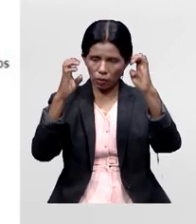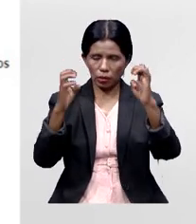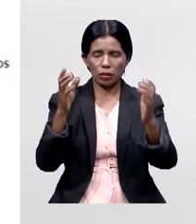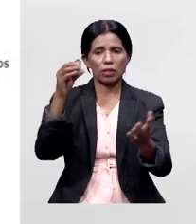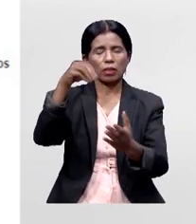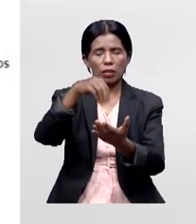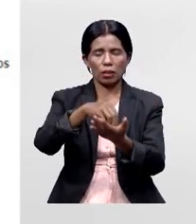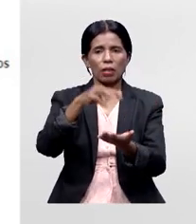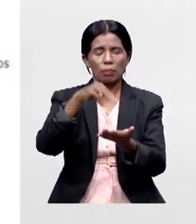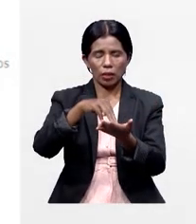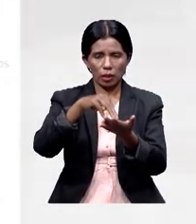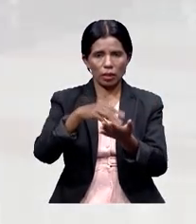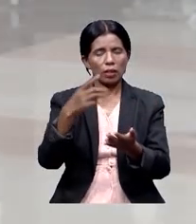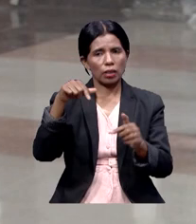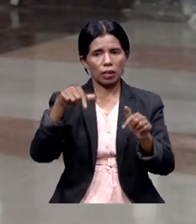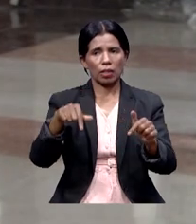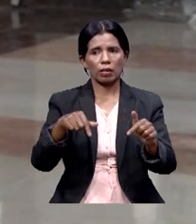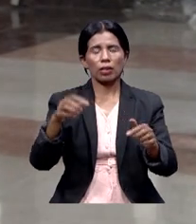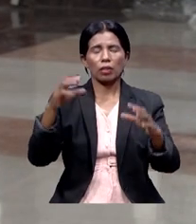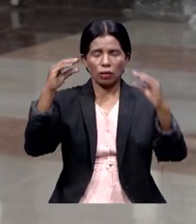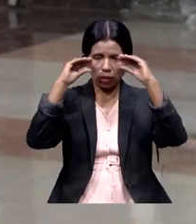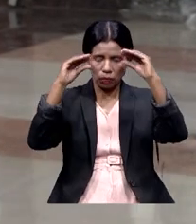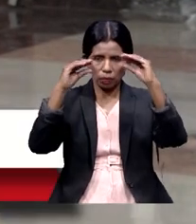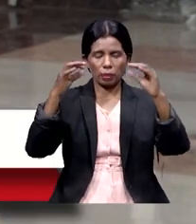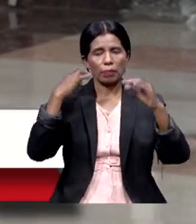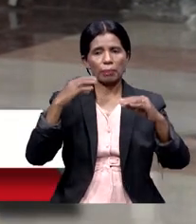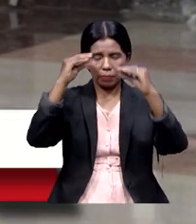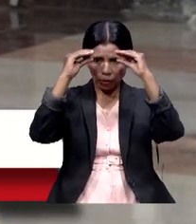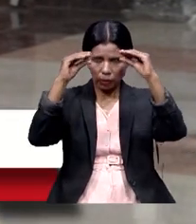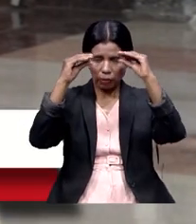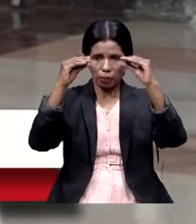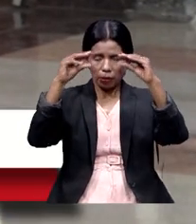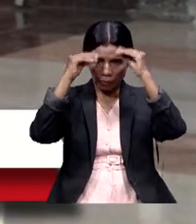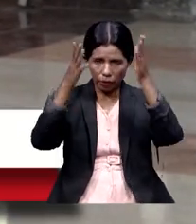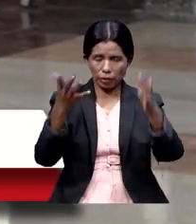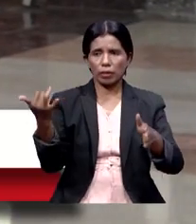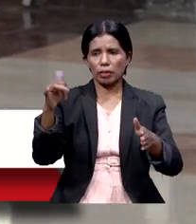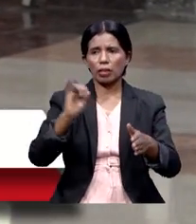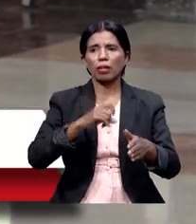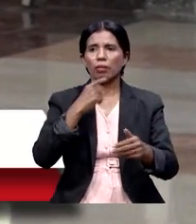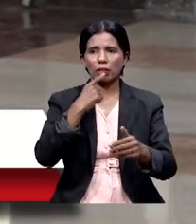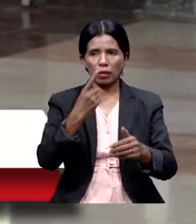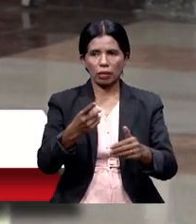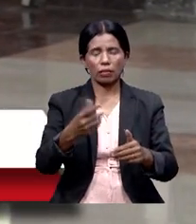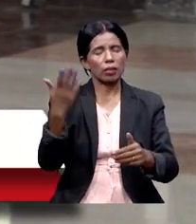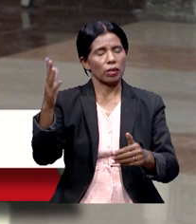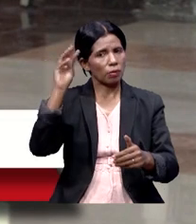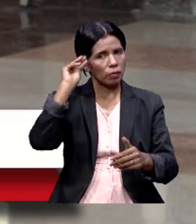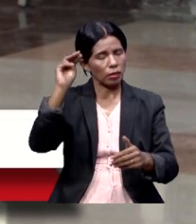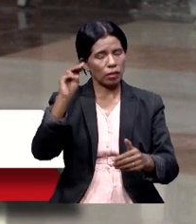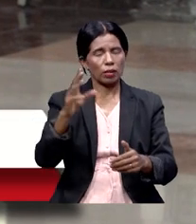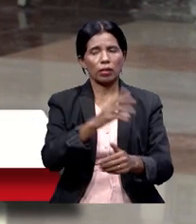a matéria e a formação dos professores. A lição em Raudi Antiona, e a Ministério e a